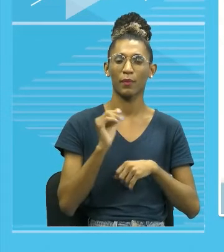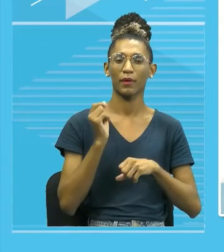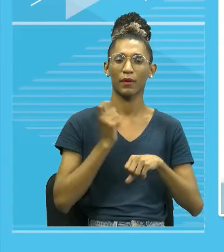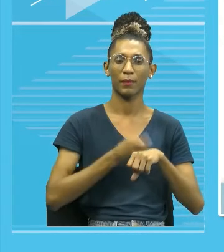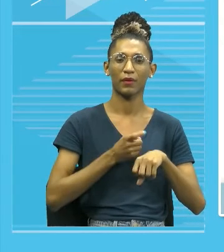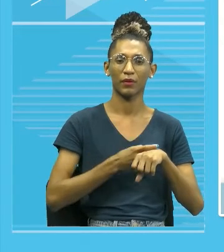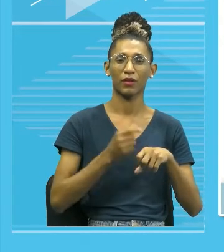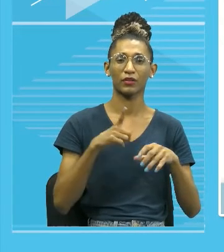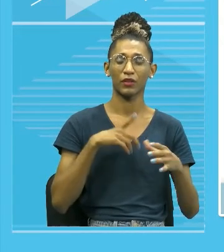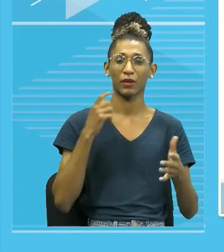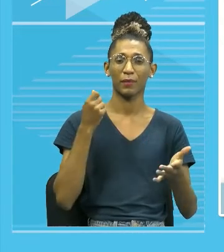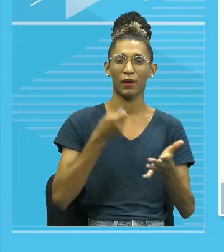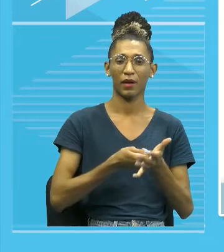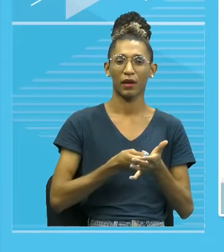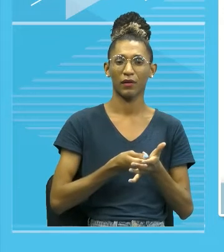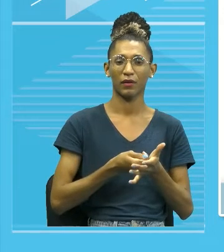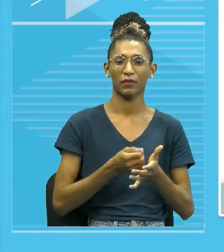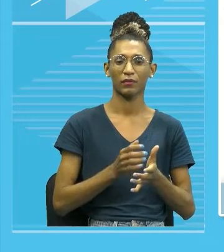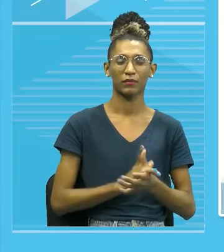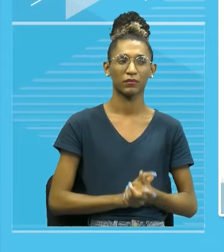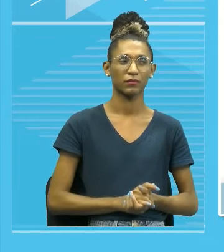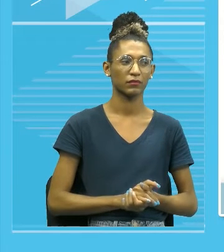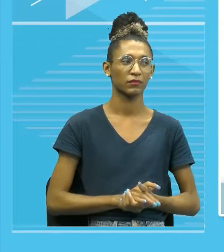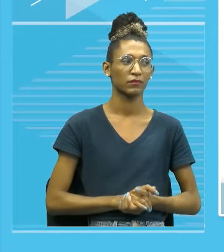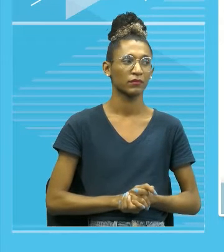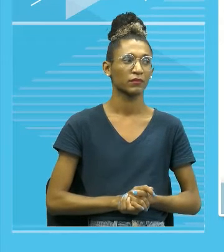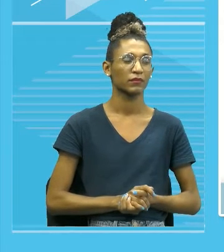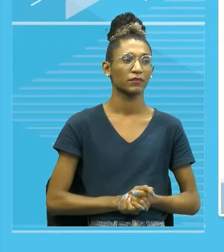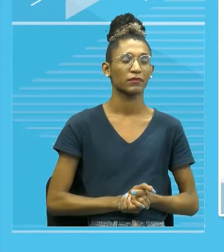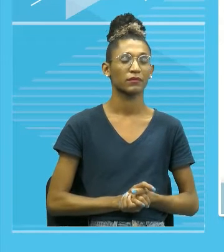pagar para quem registrou